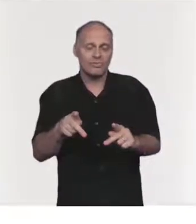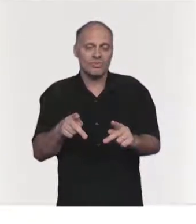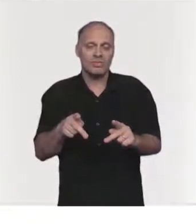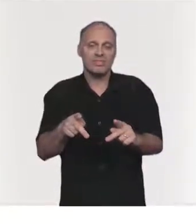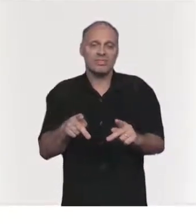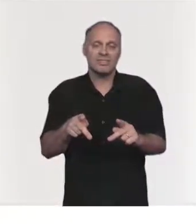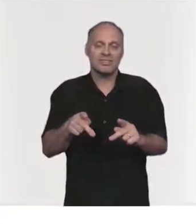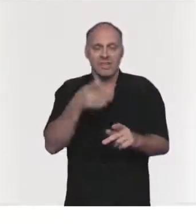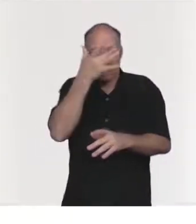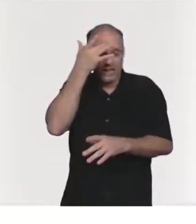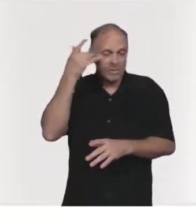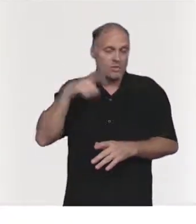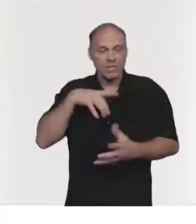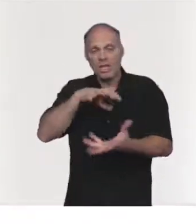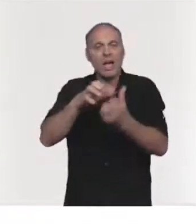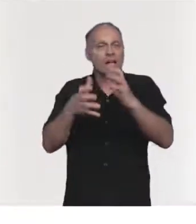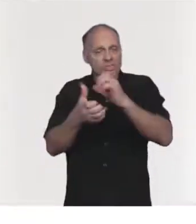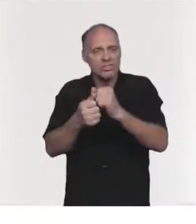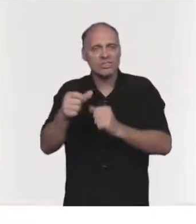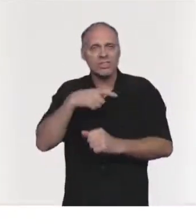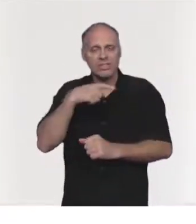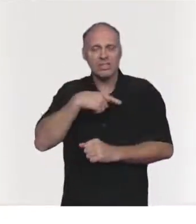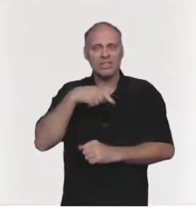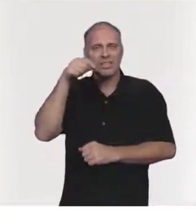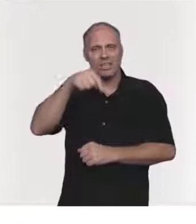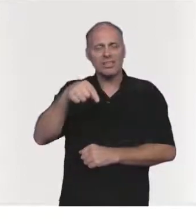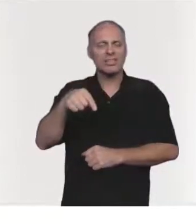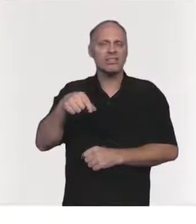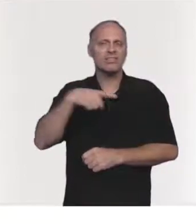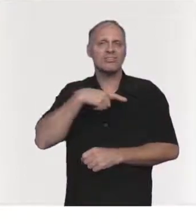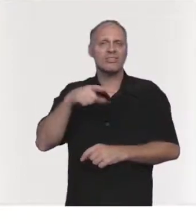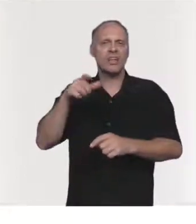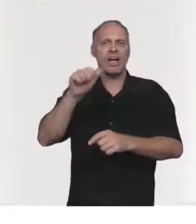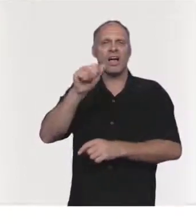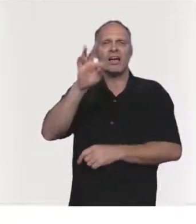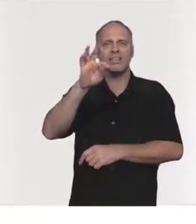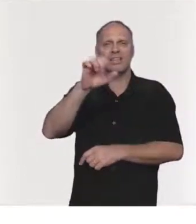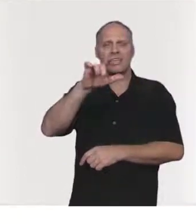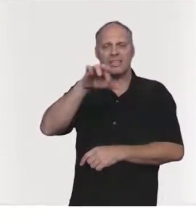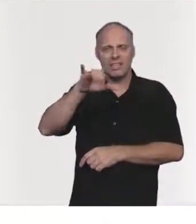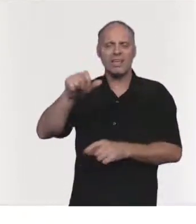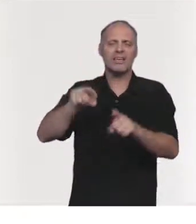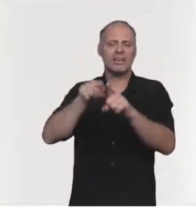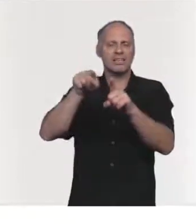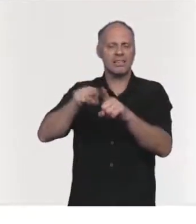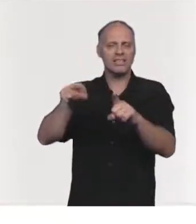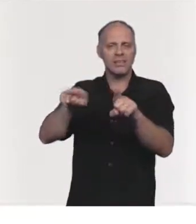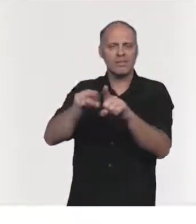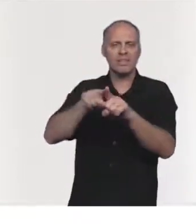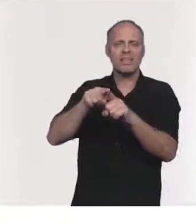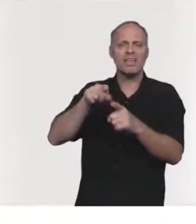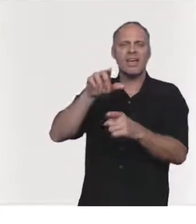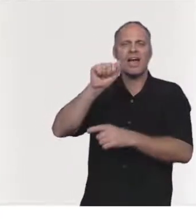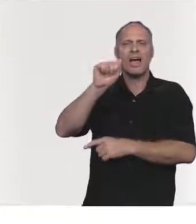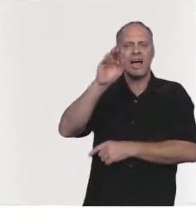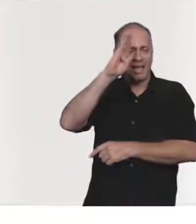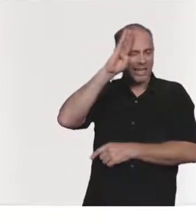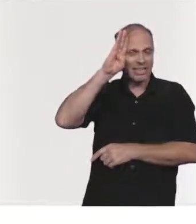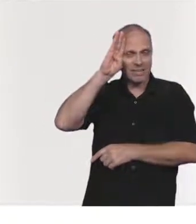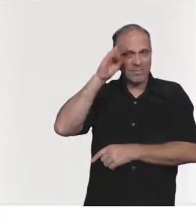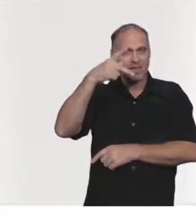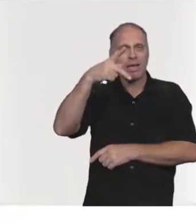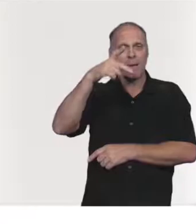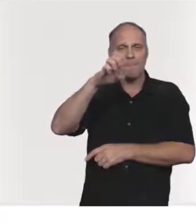muito, né? Tem artistas, tem ateliês aqui, havia o Ateliê Subterrânea, existe a Galeria